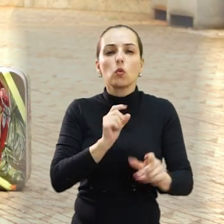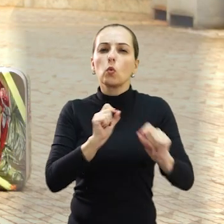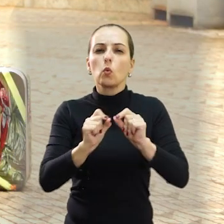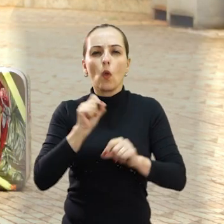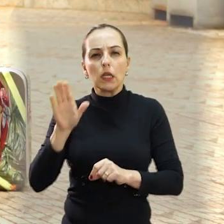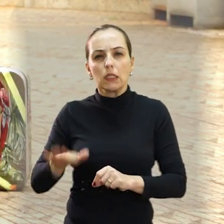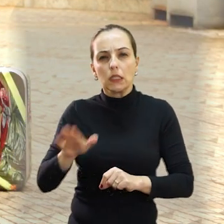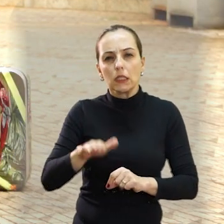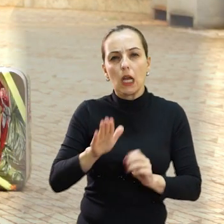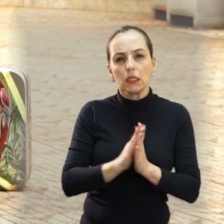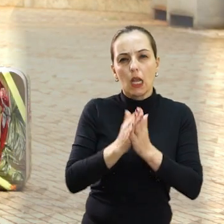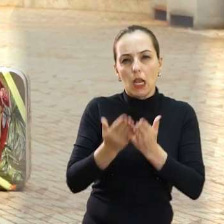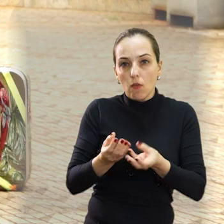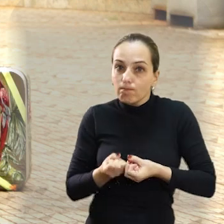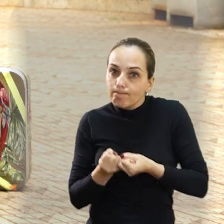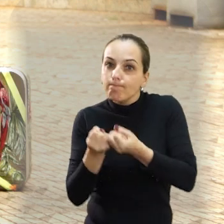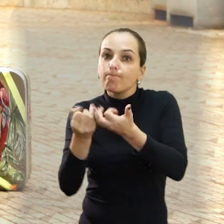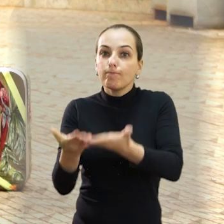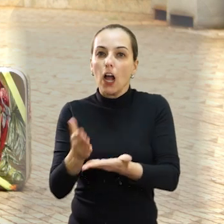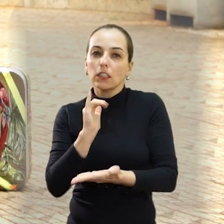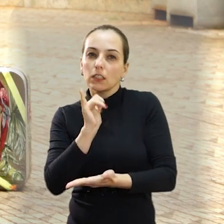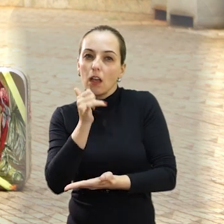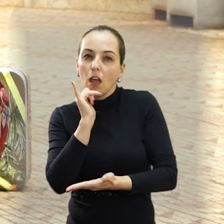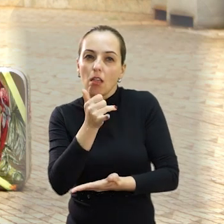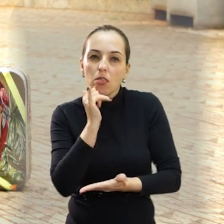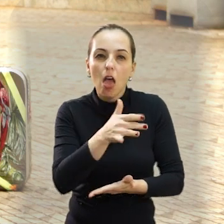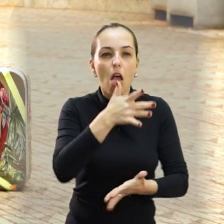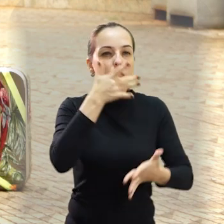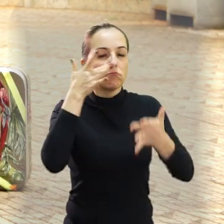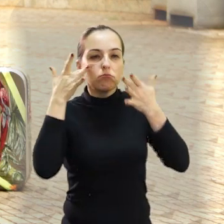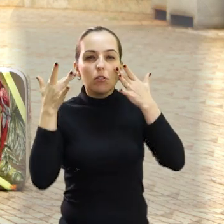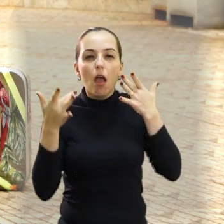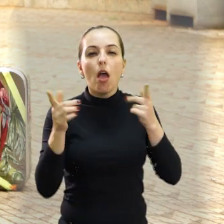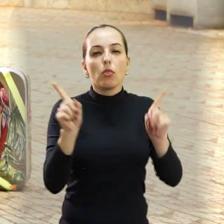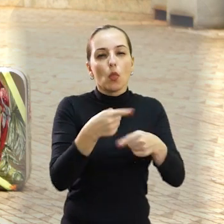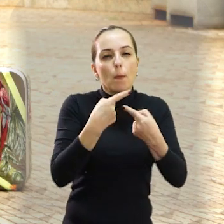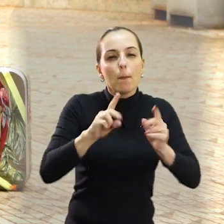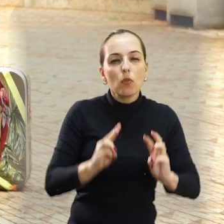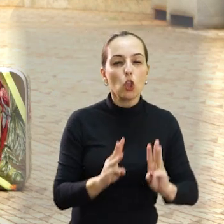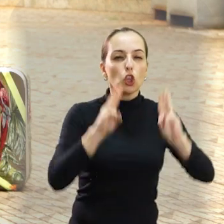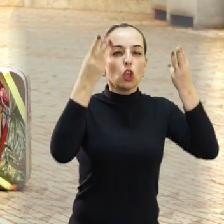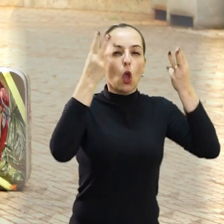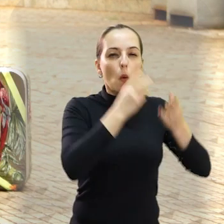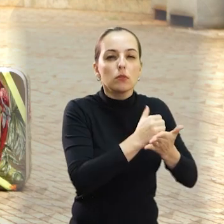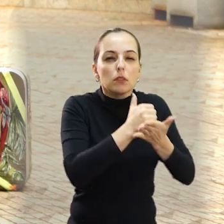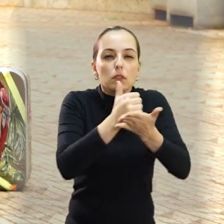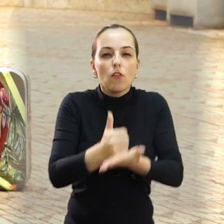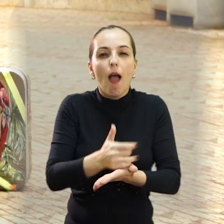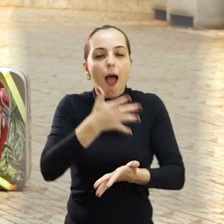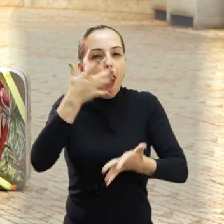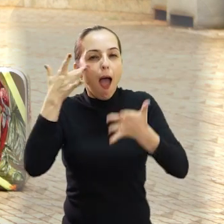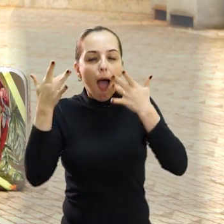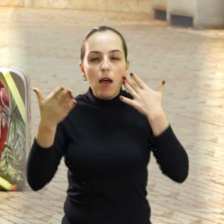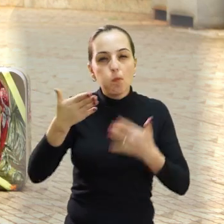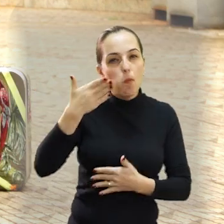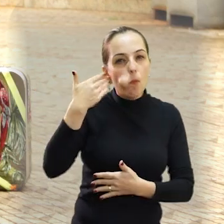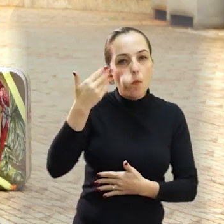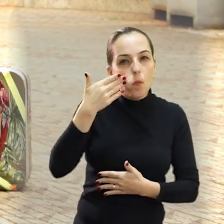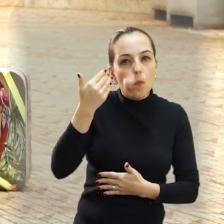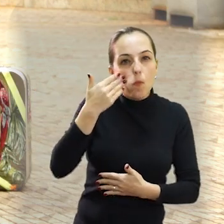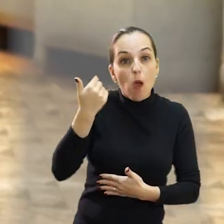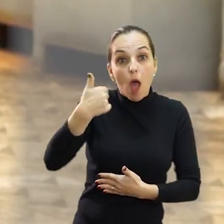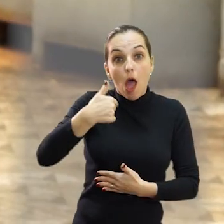através da contação de história, levando a criança a um espetáculo, em shows